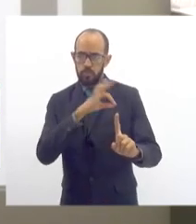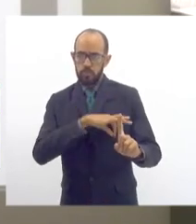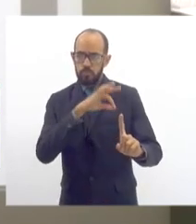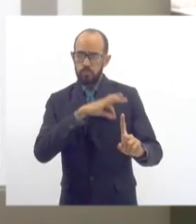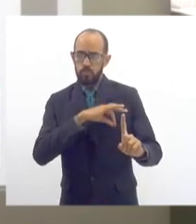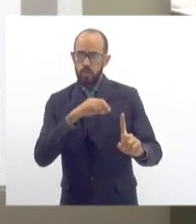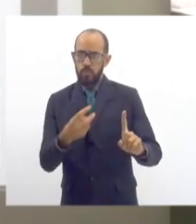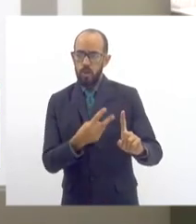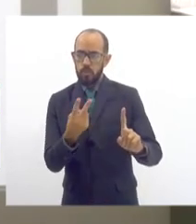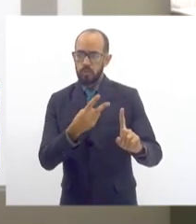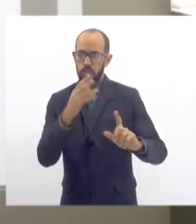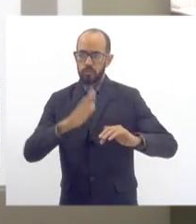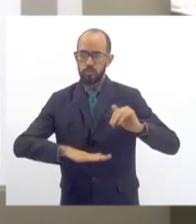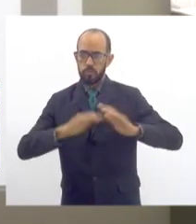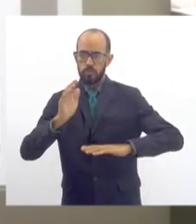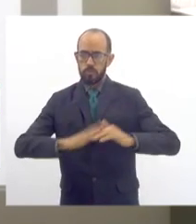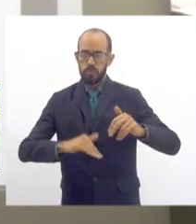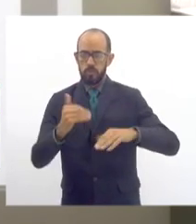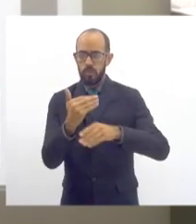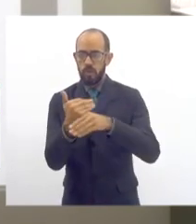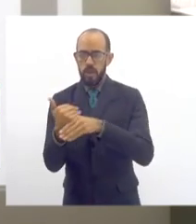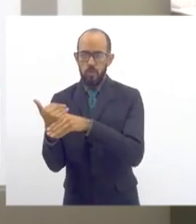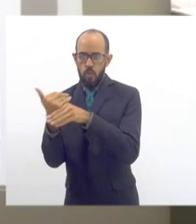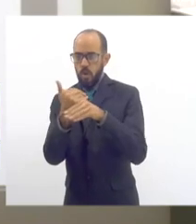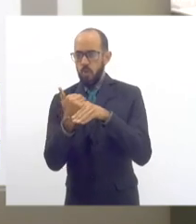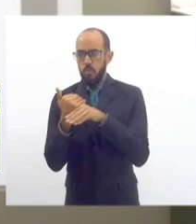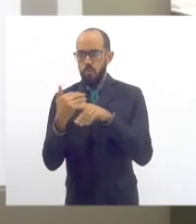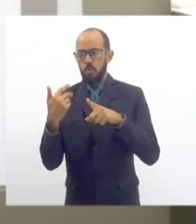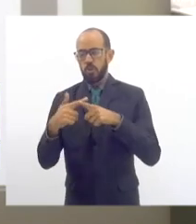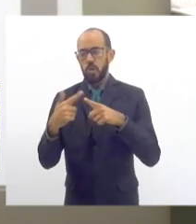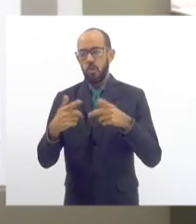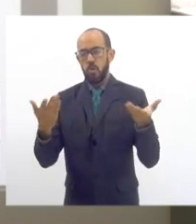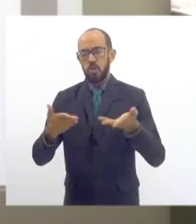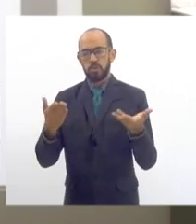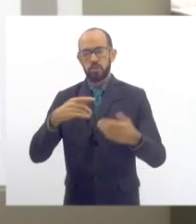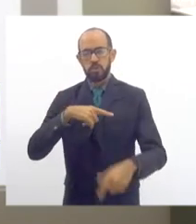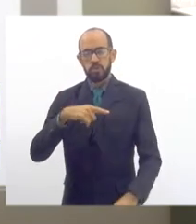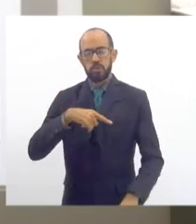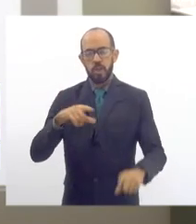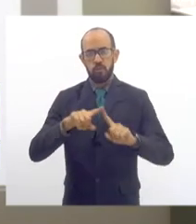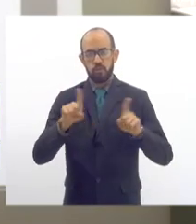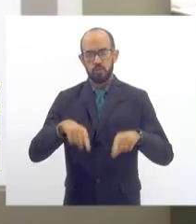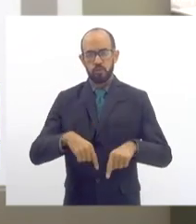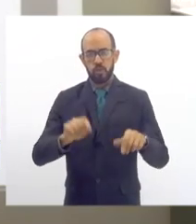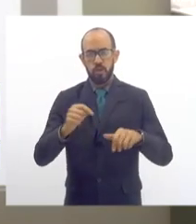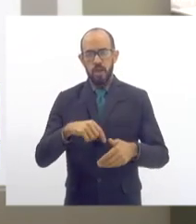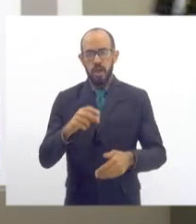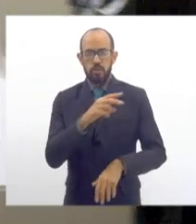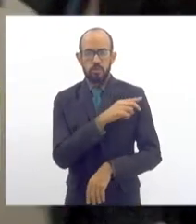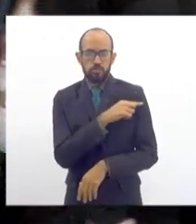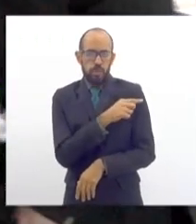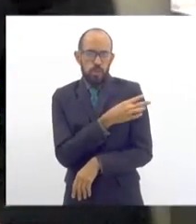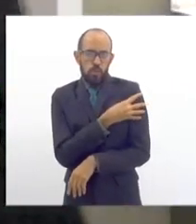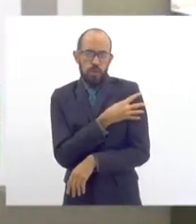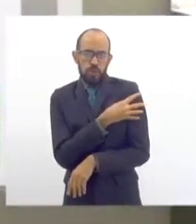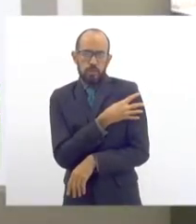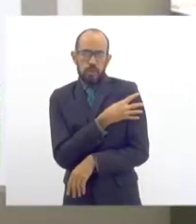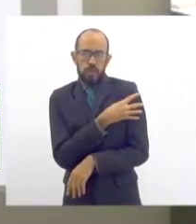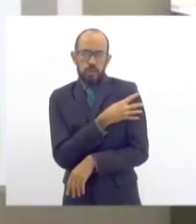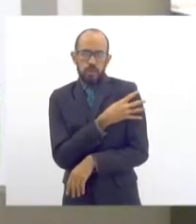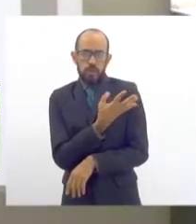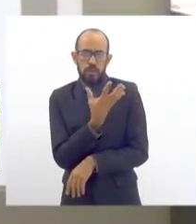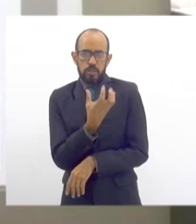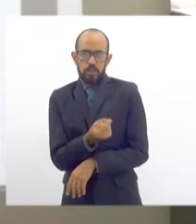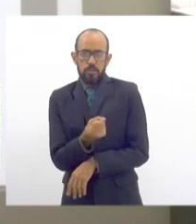isonomia para todos os cargos do DETRAN, visto que hoje em dia a gente tem servidores de nível fundamental